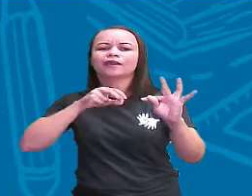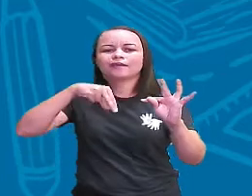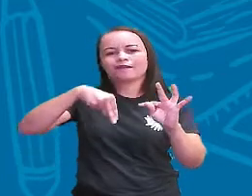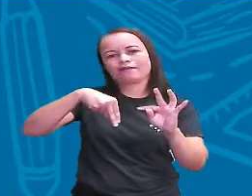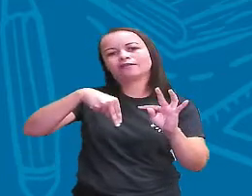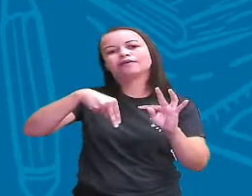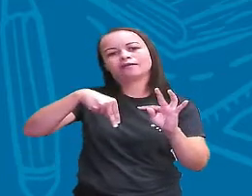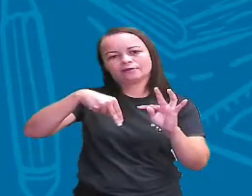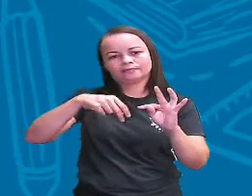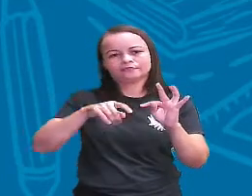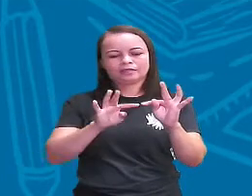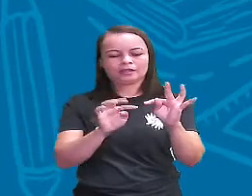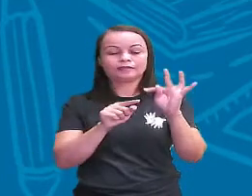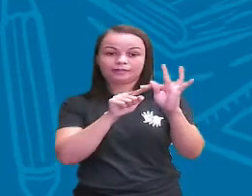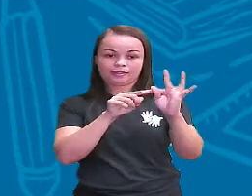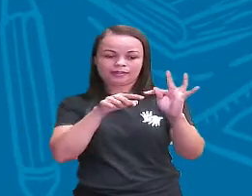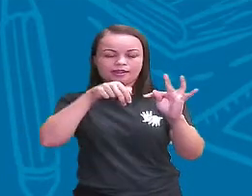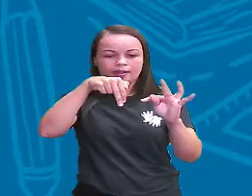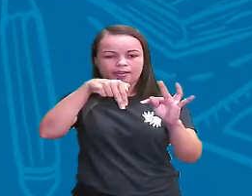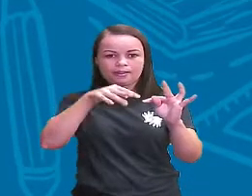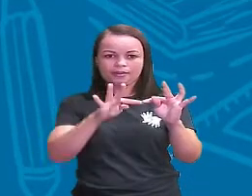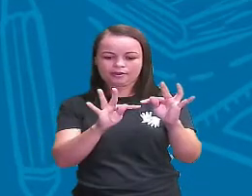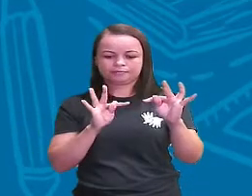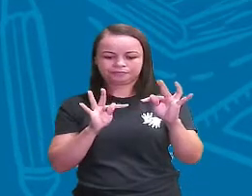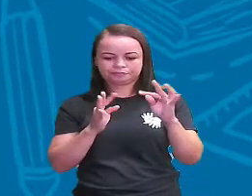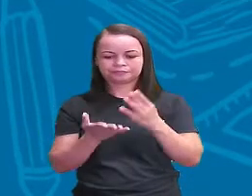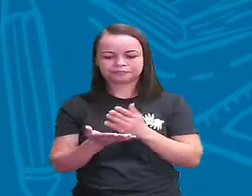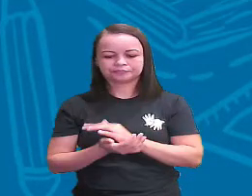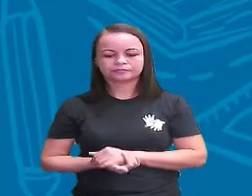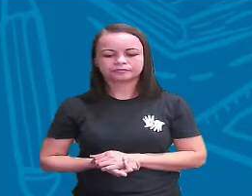coloco M, eu coloco N. Observem aí, né?